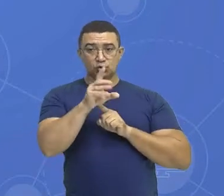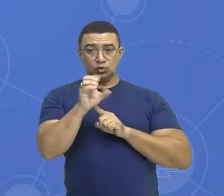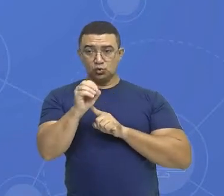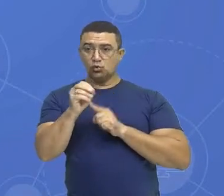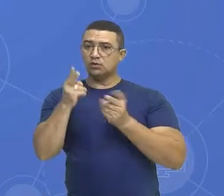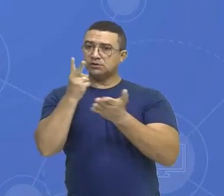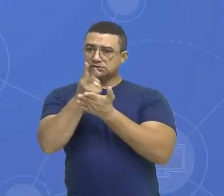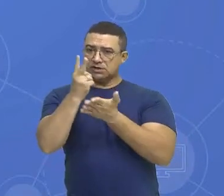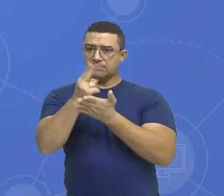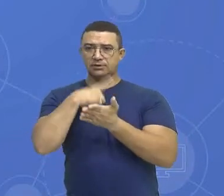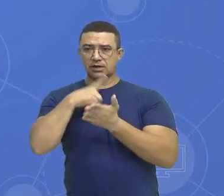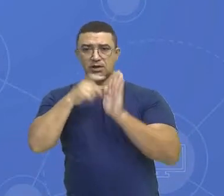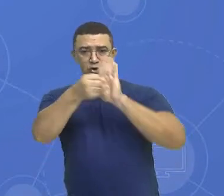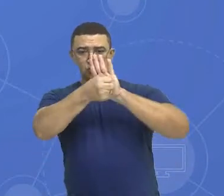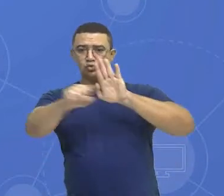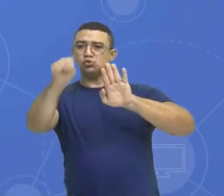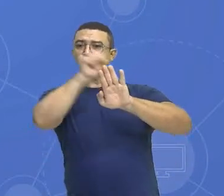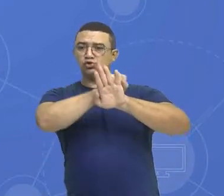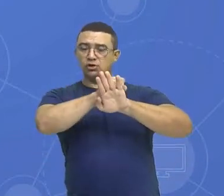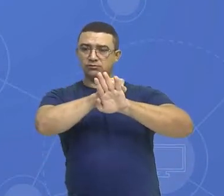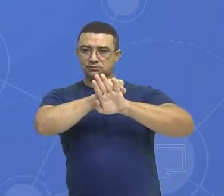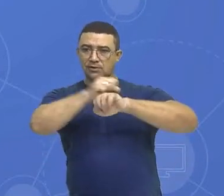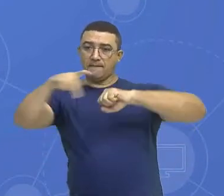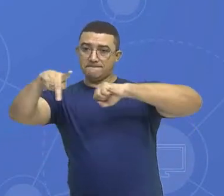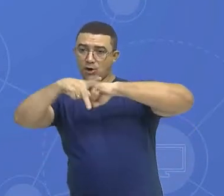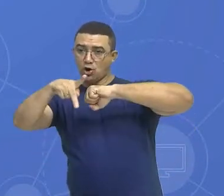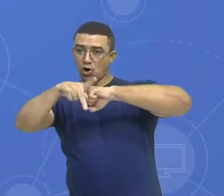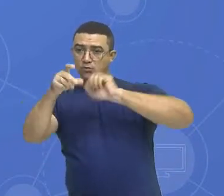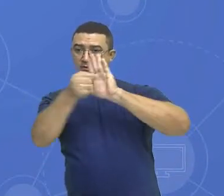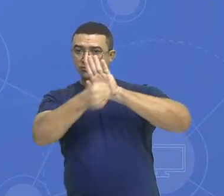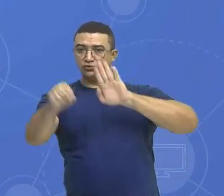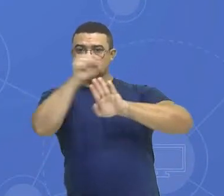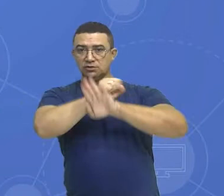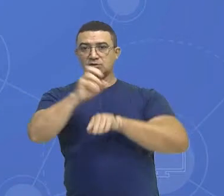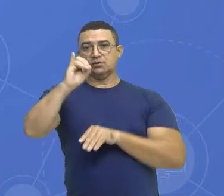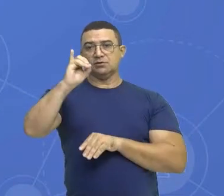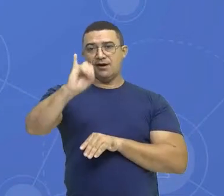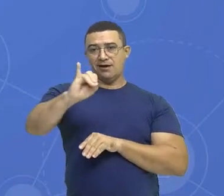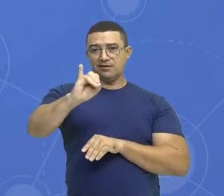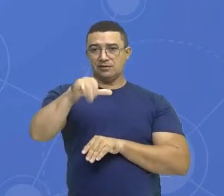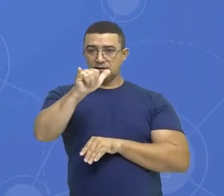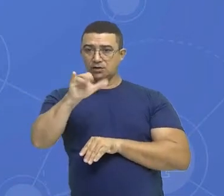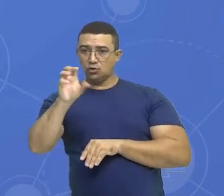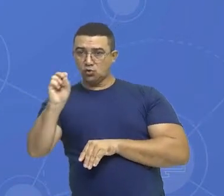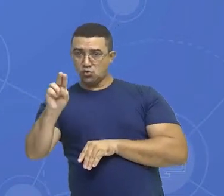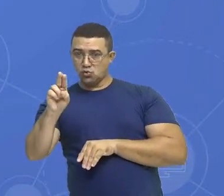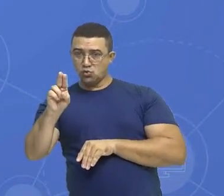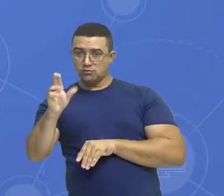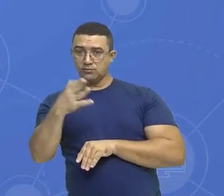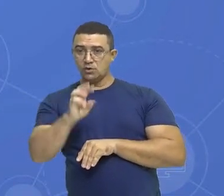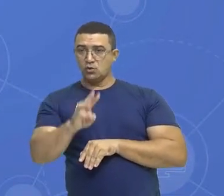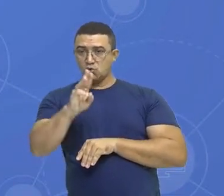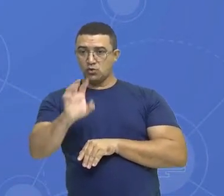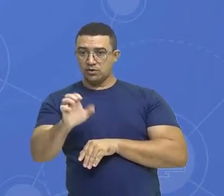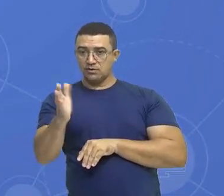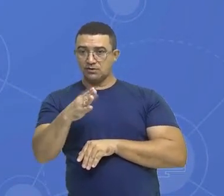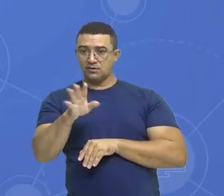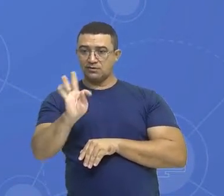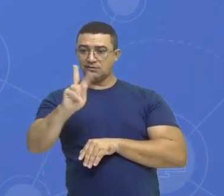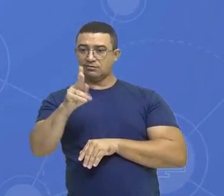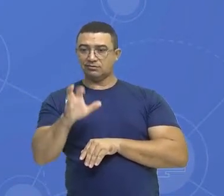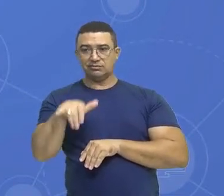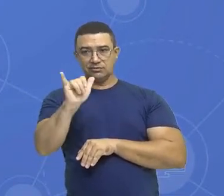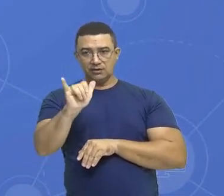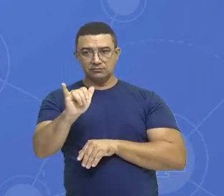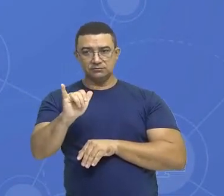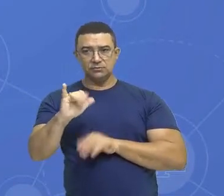vez que eu tiver esses sujeitos aqui, I, né? Nós temos you, we e they. Todos esses sujeitos,